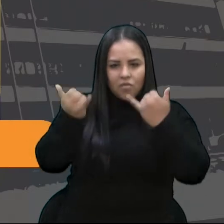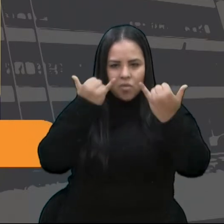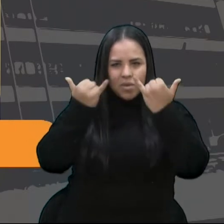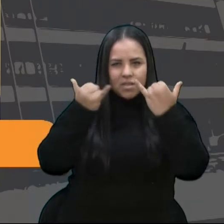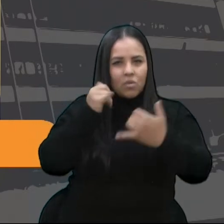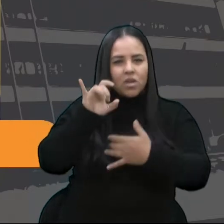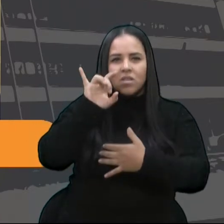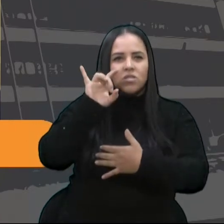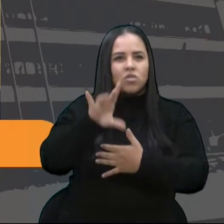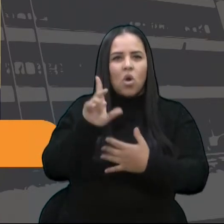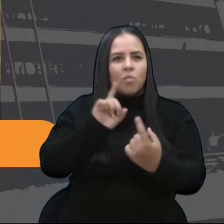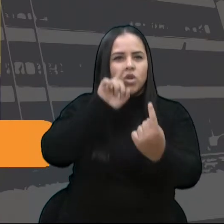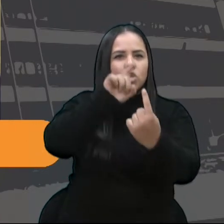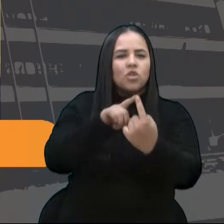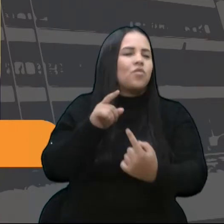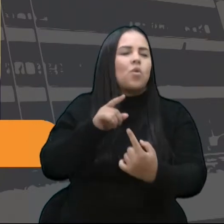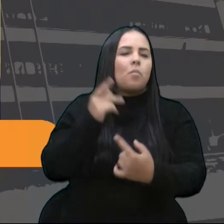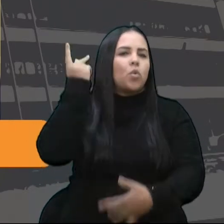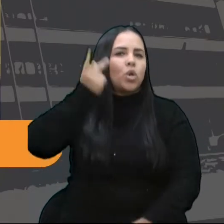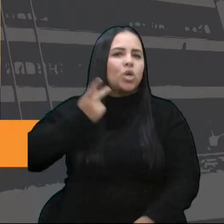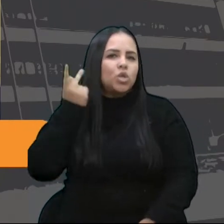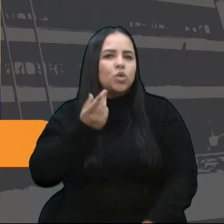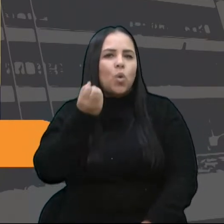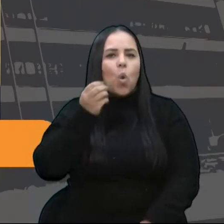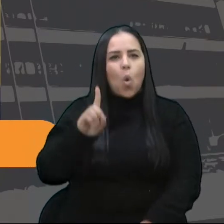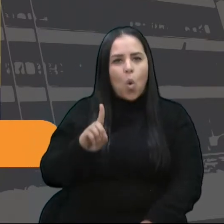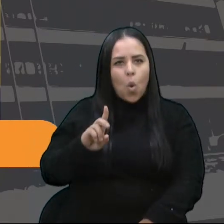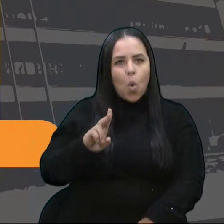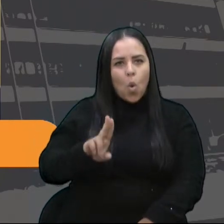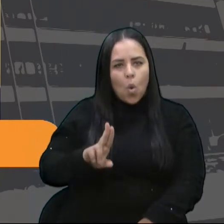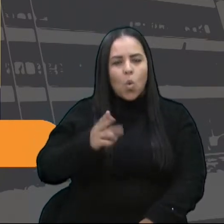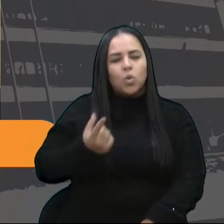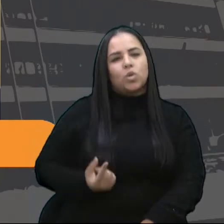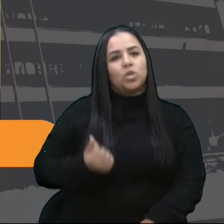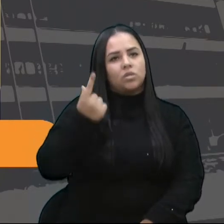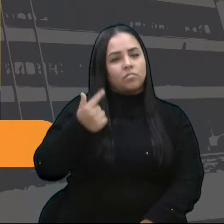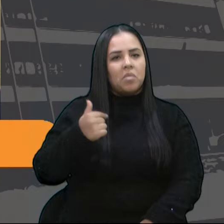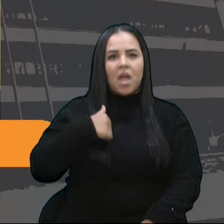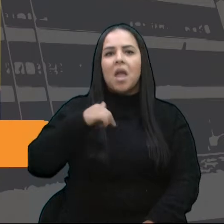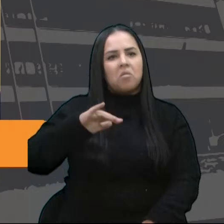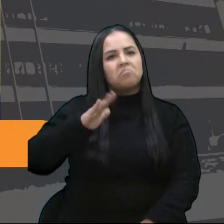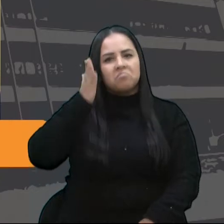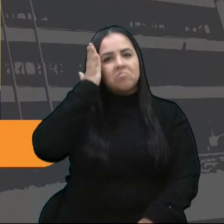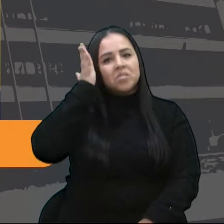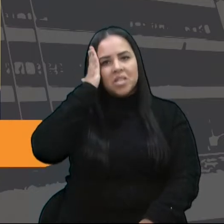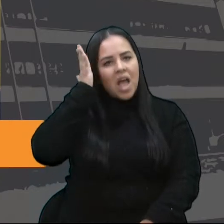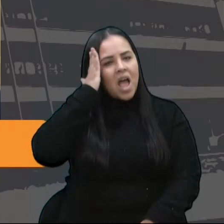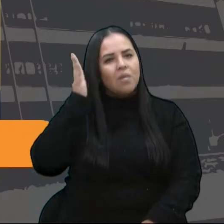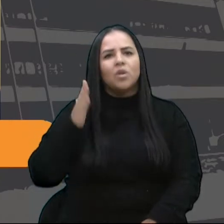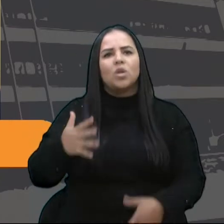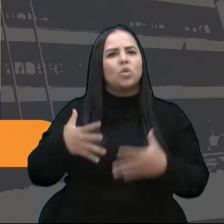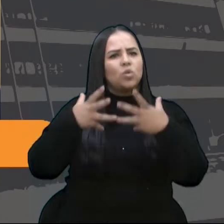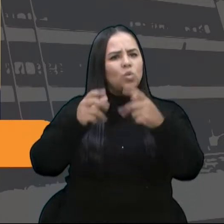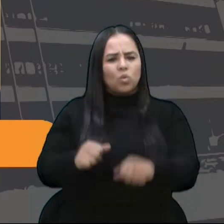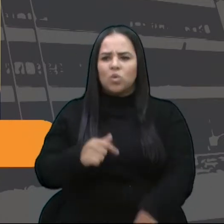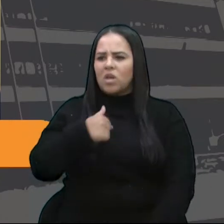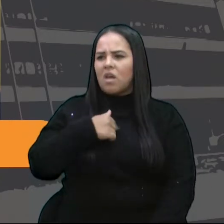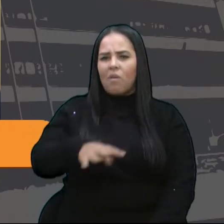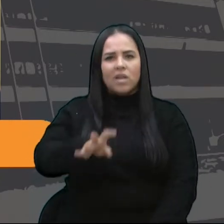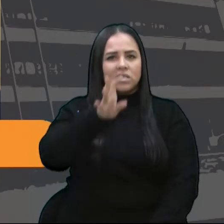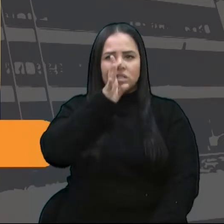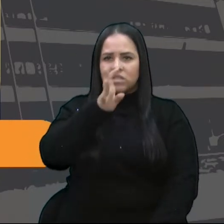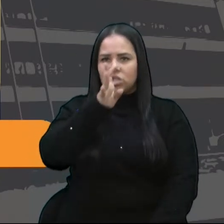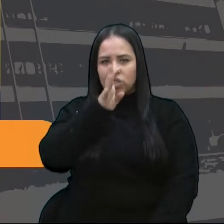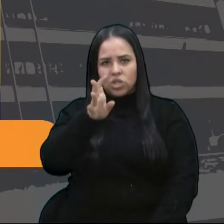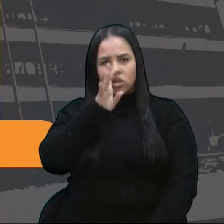políticos, econômicos, enfim. Então, eu estou convencido a partir de tudo que eu tenho assistido e